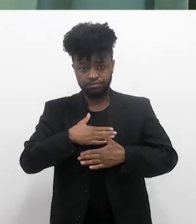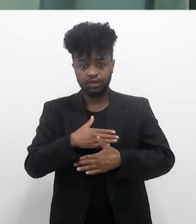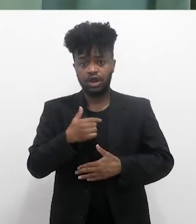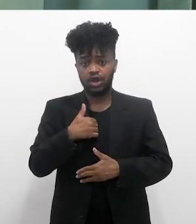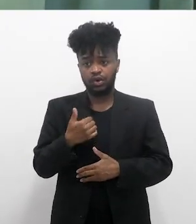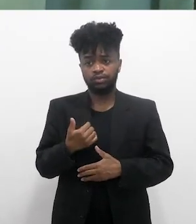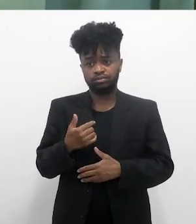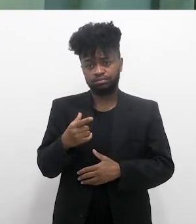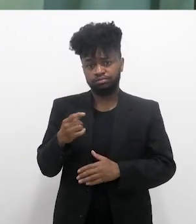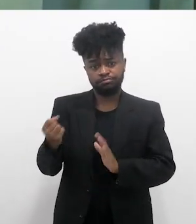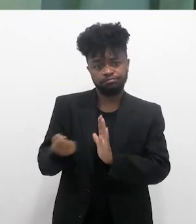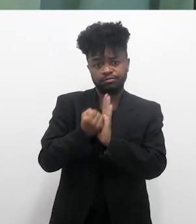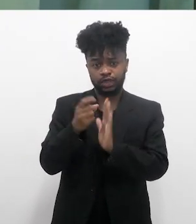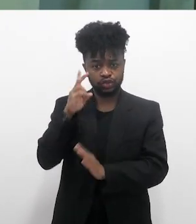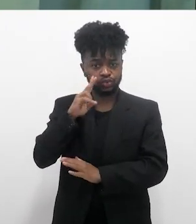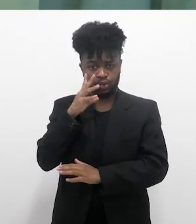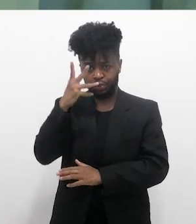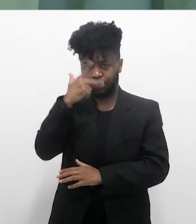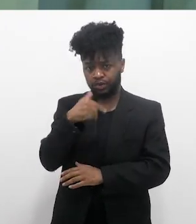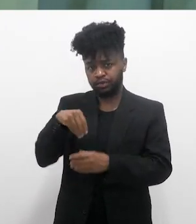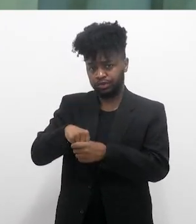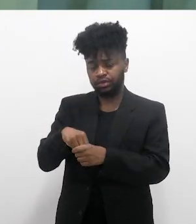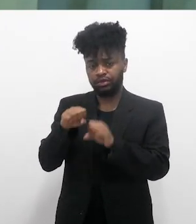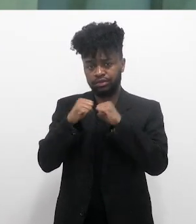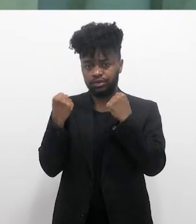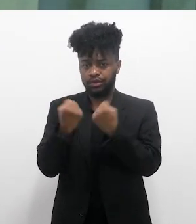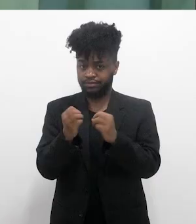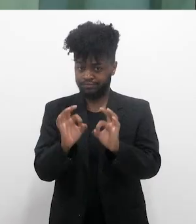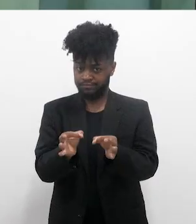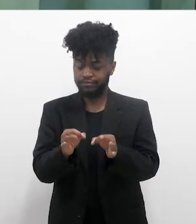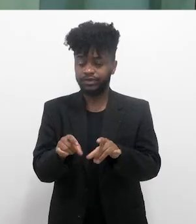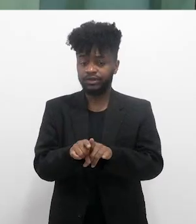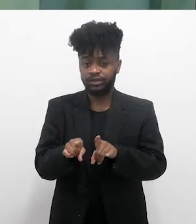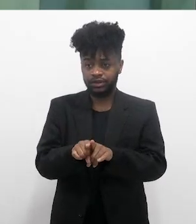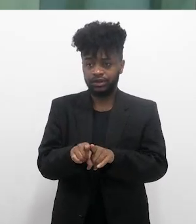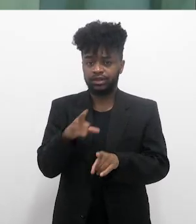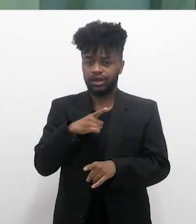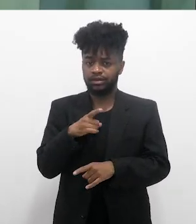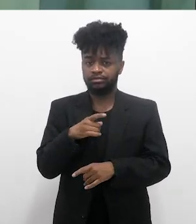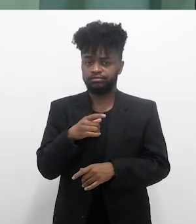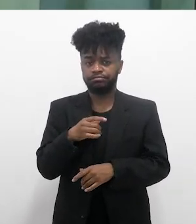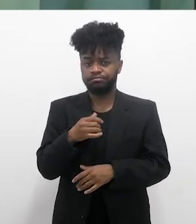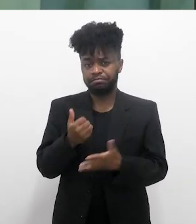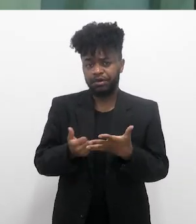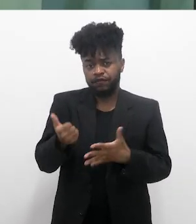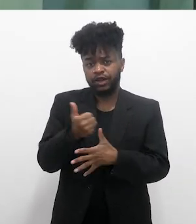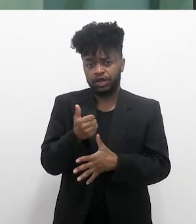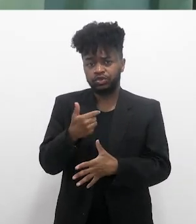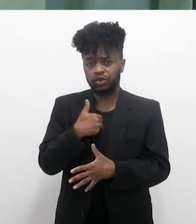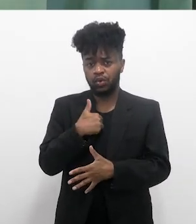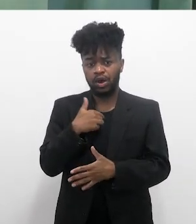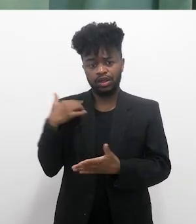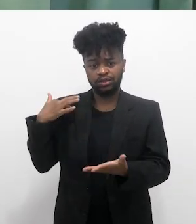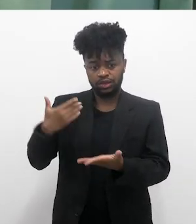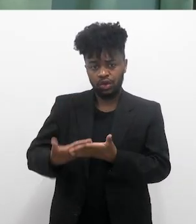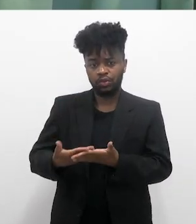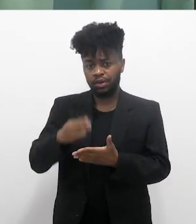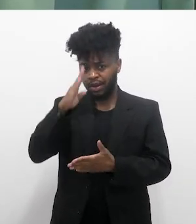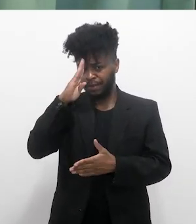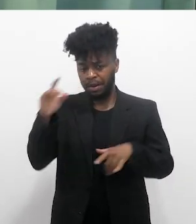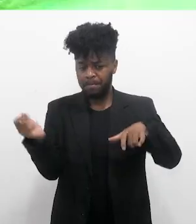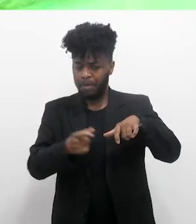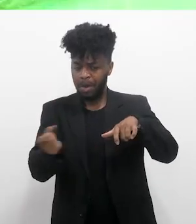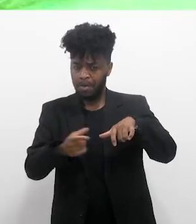história bonita ali dentro, né? Tenho o privilégio de ser até hoje o maior artilheiro